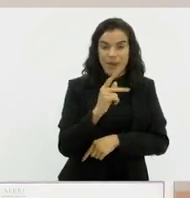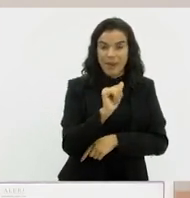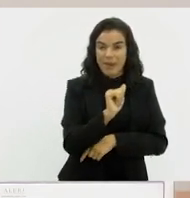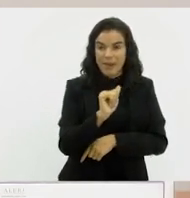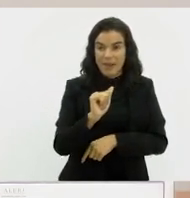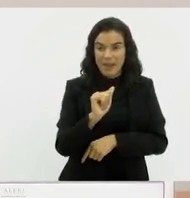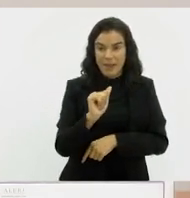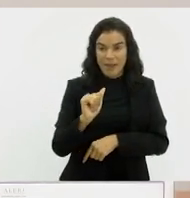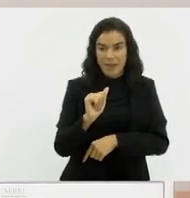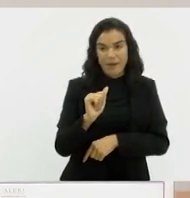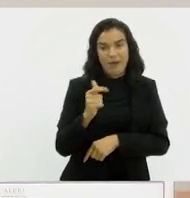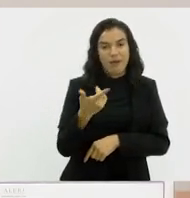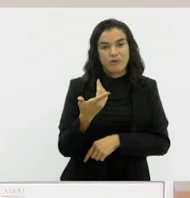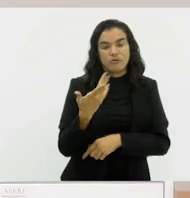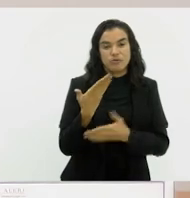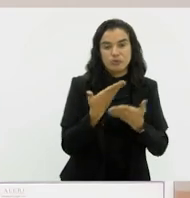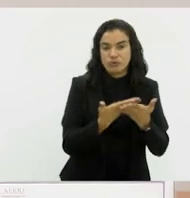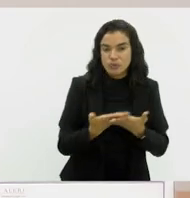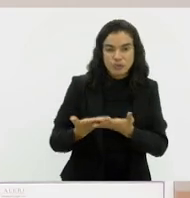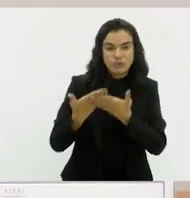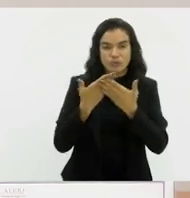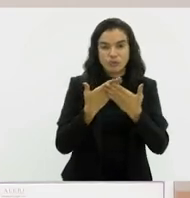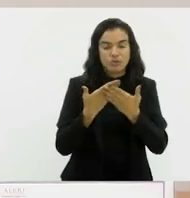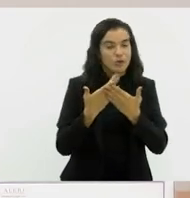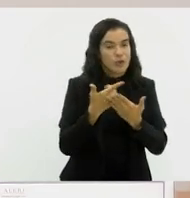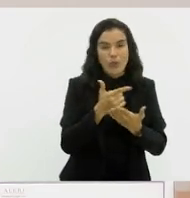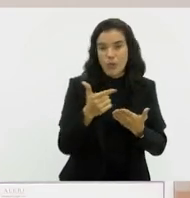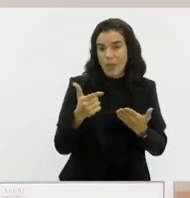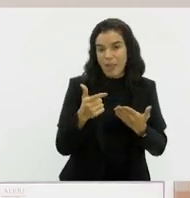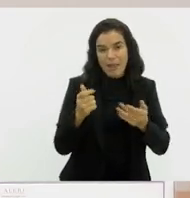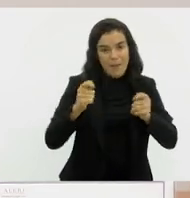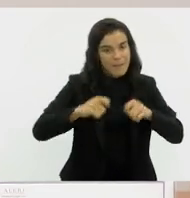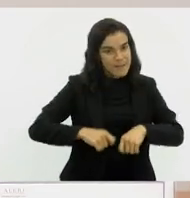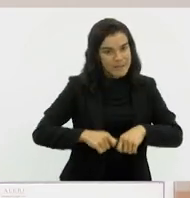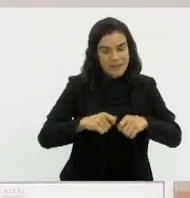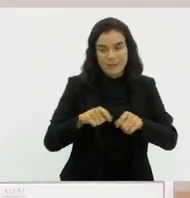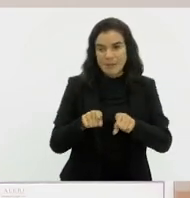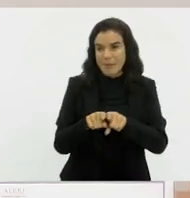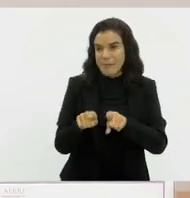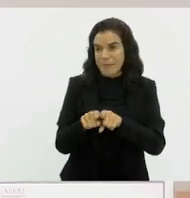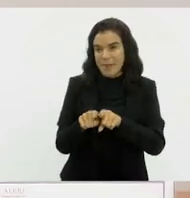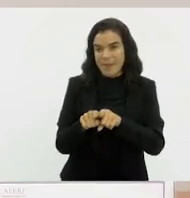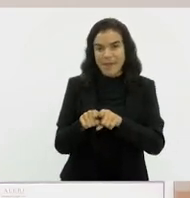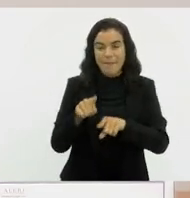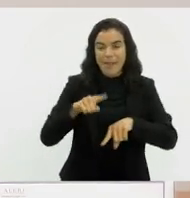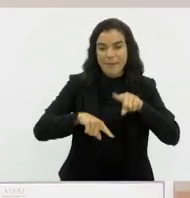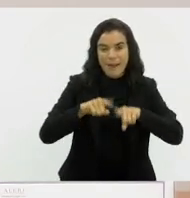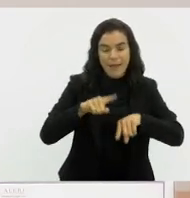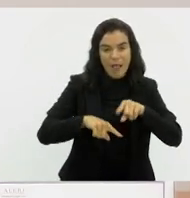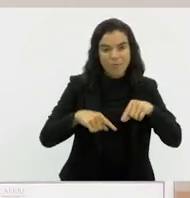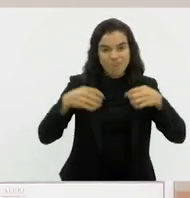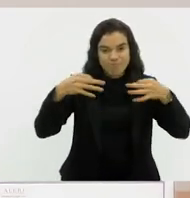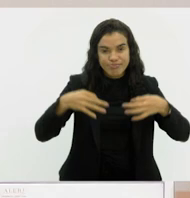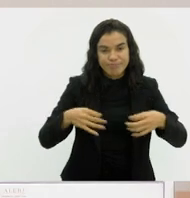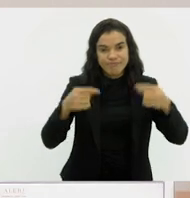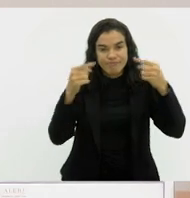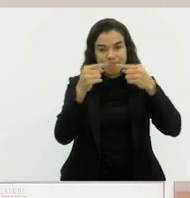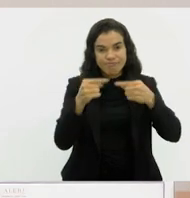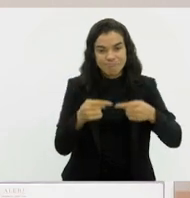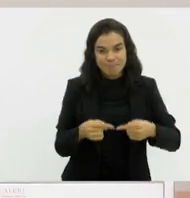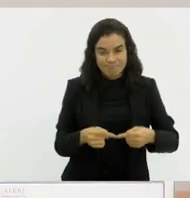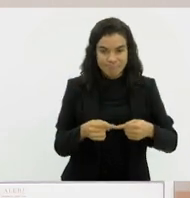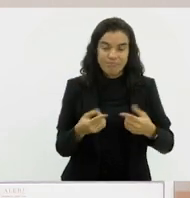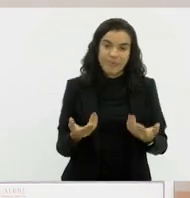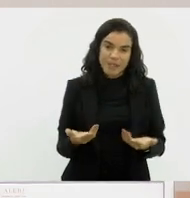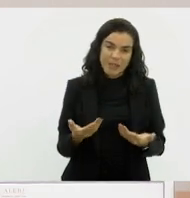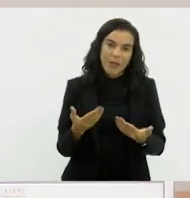com toda a sua logística e complexidade, não é suficiente para dar conta e nem é o equipamento adequado para dar conta dessas necessidades. Então,